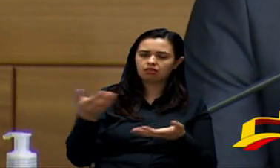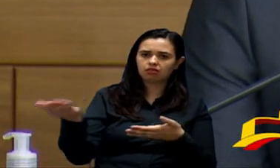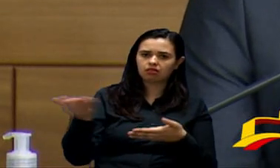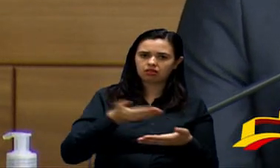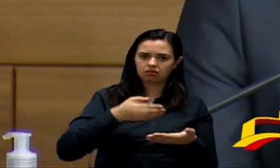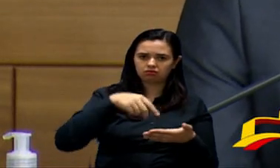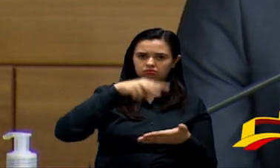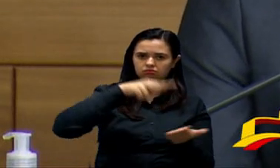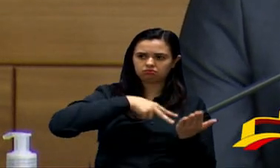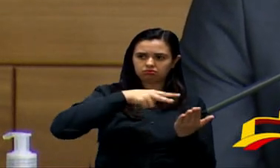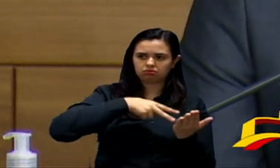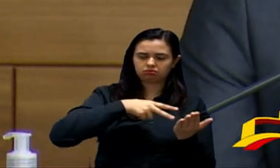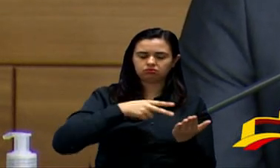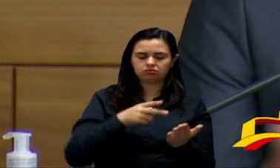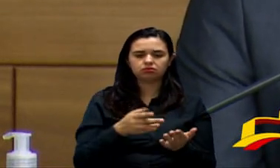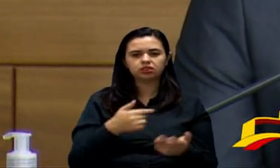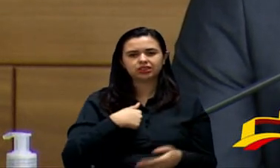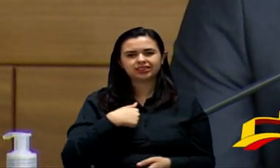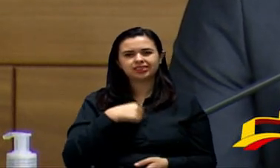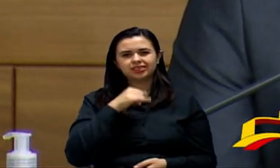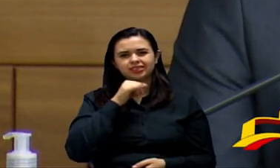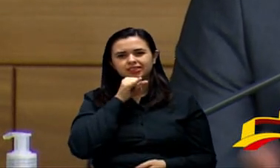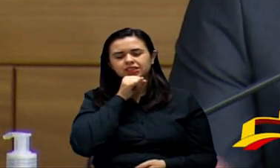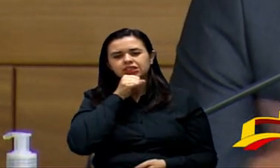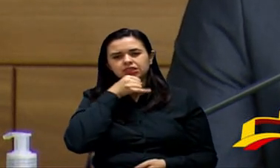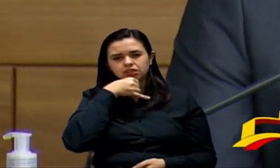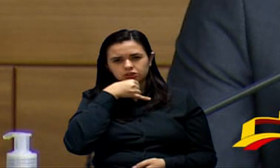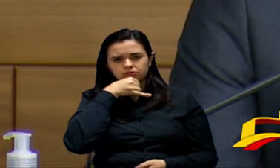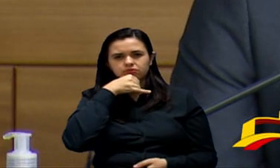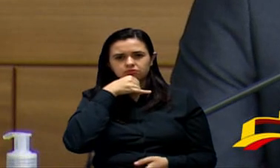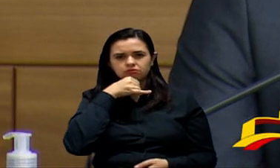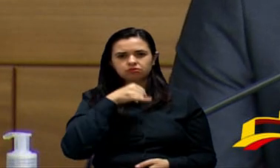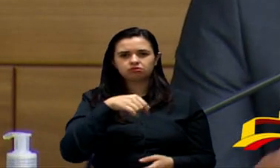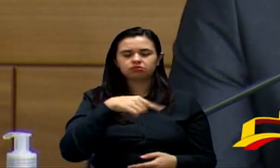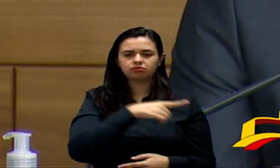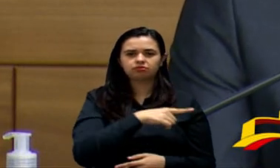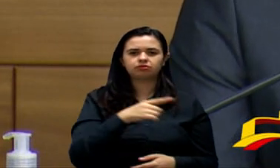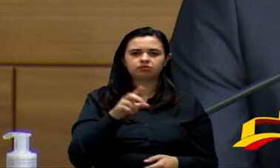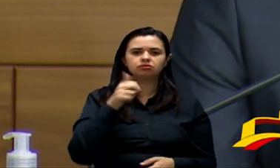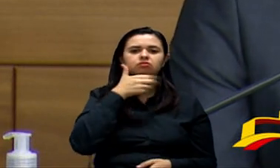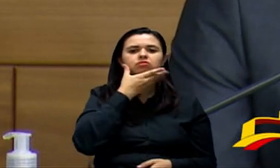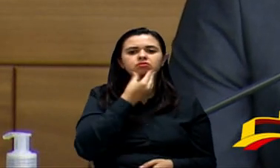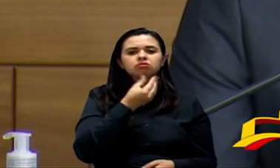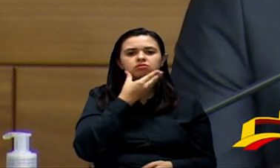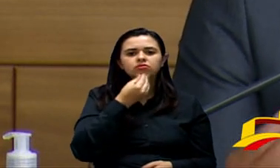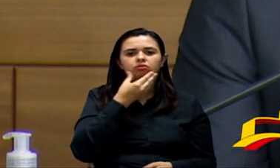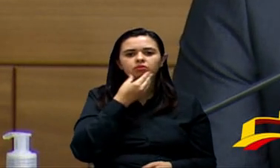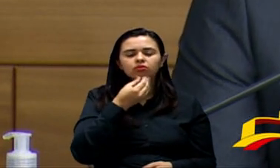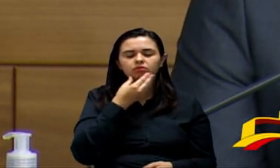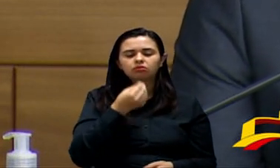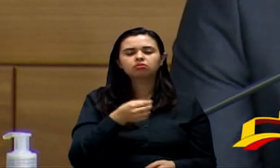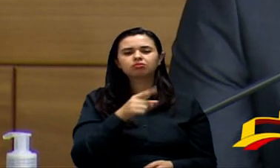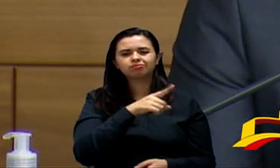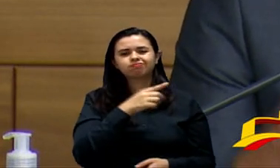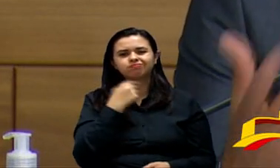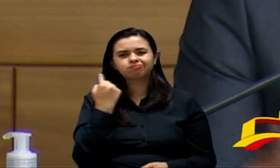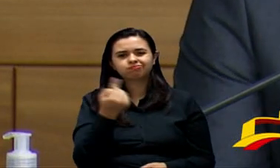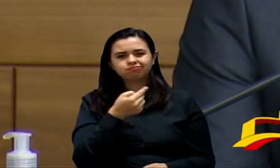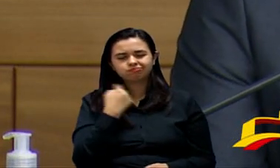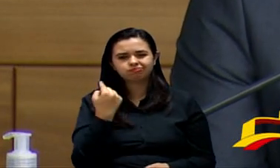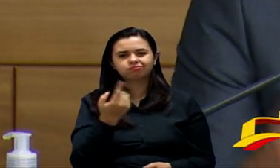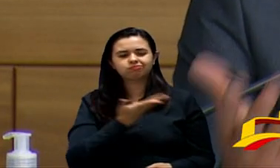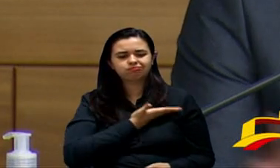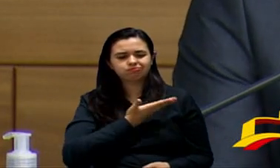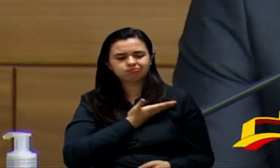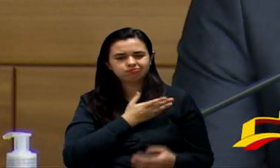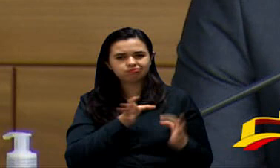leitura? Voto de profundo pesar pelo falecimento do senhor Edissaro Lopes Júnior, 63 anos de idade, ocorrido agora no dia 1º de maio, grande